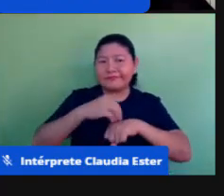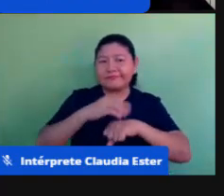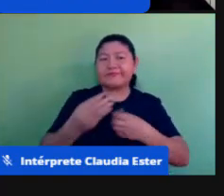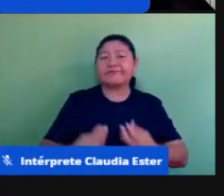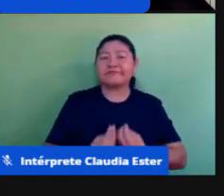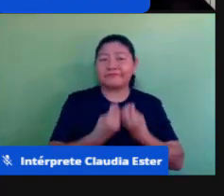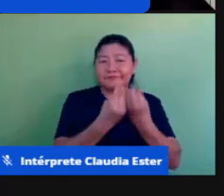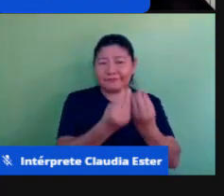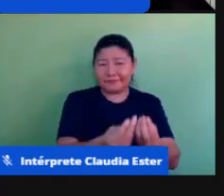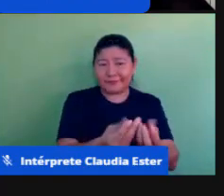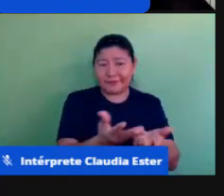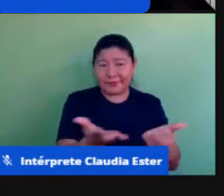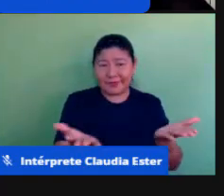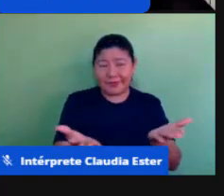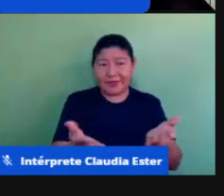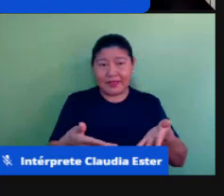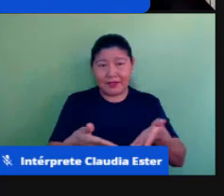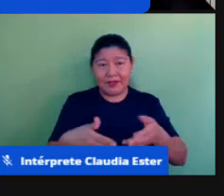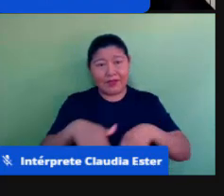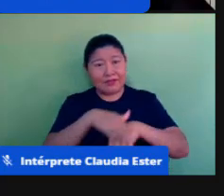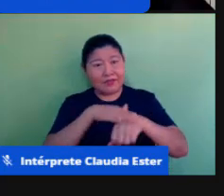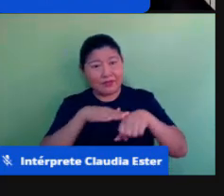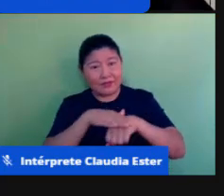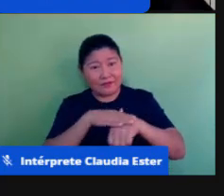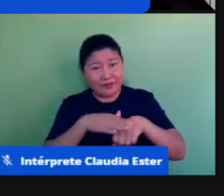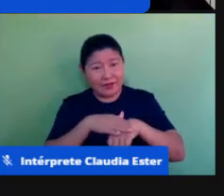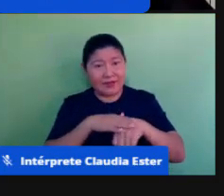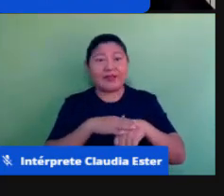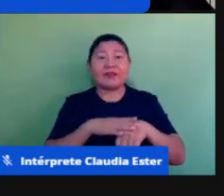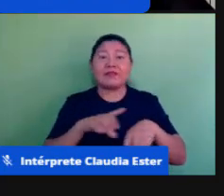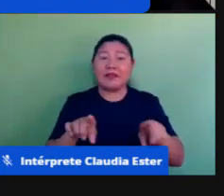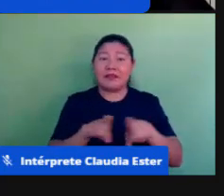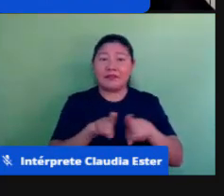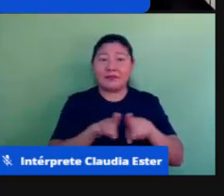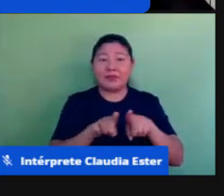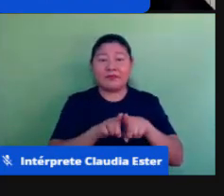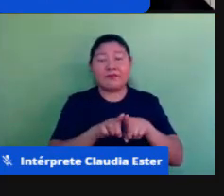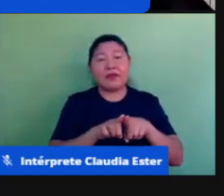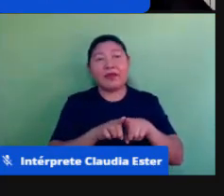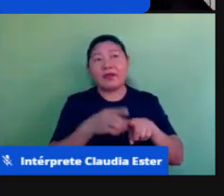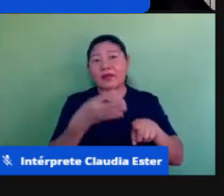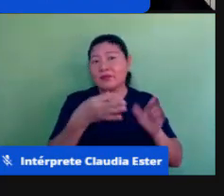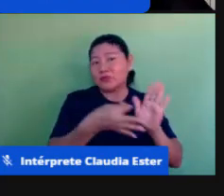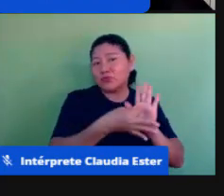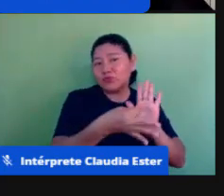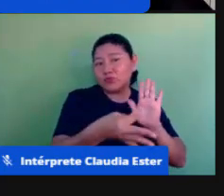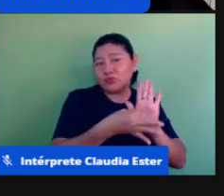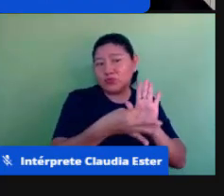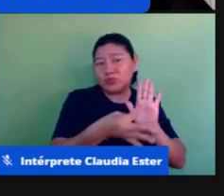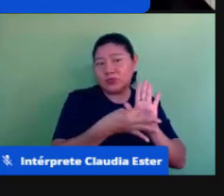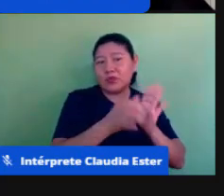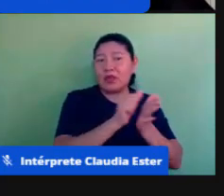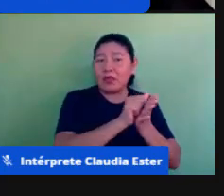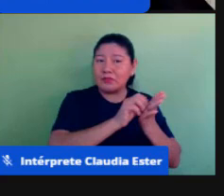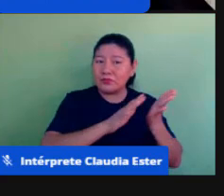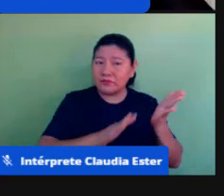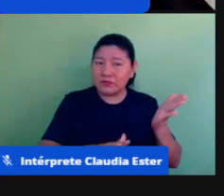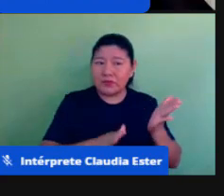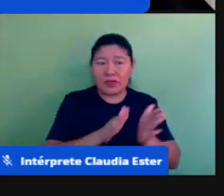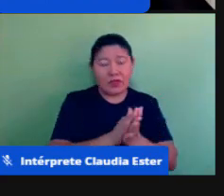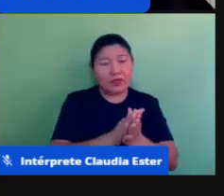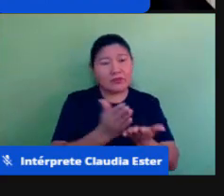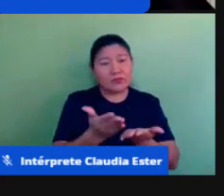nesta fala dela, ela vai contribuir com algumas atividades do caderno 2, nas disciplinas